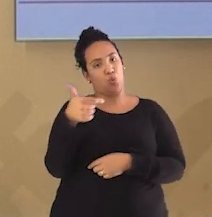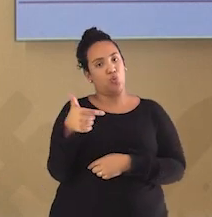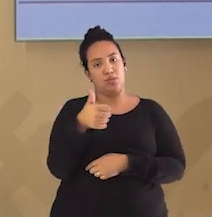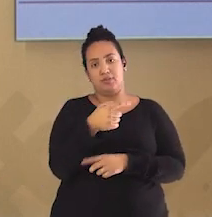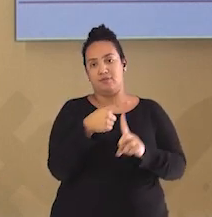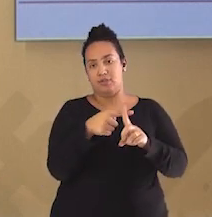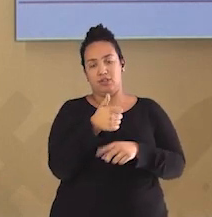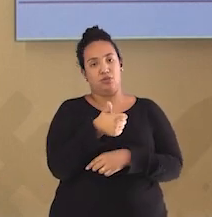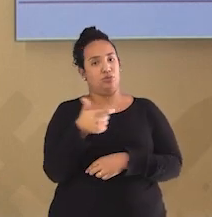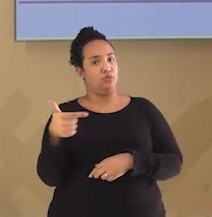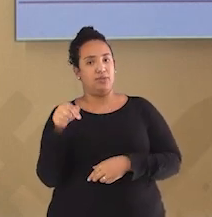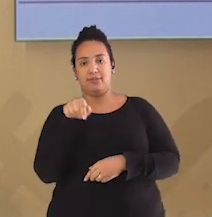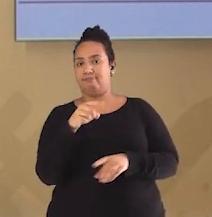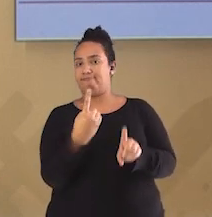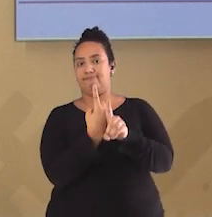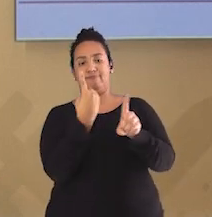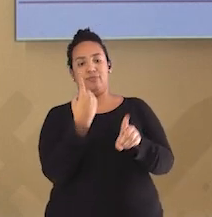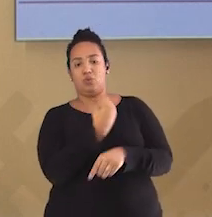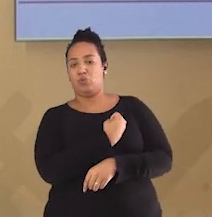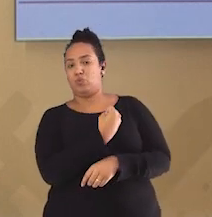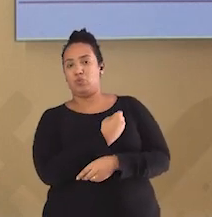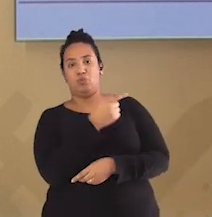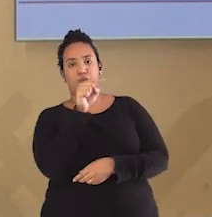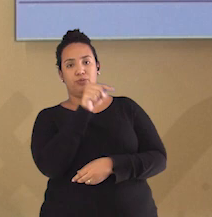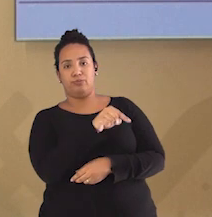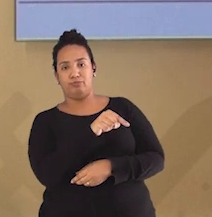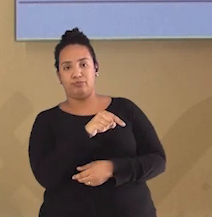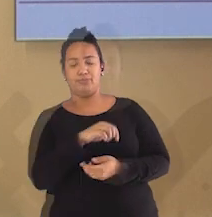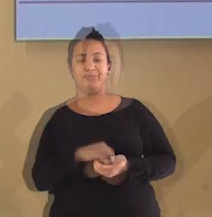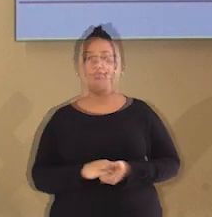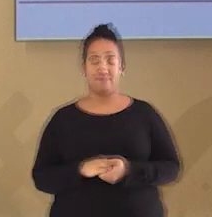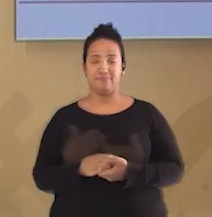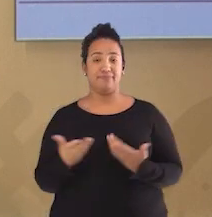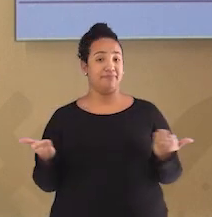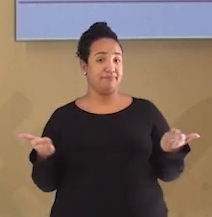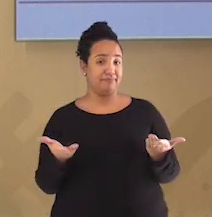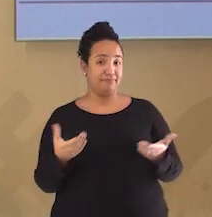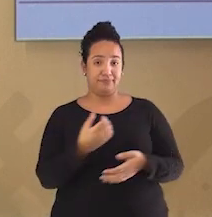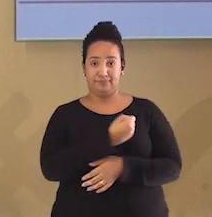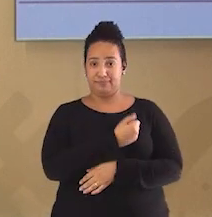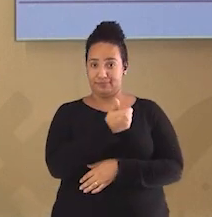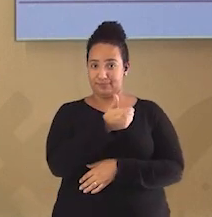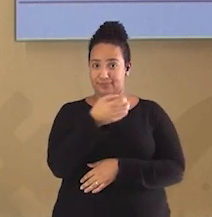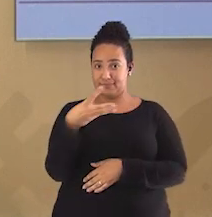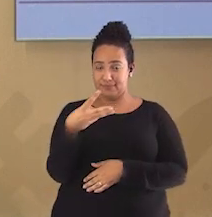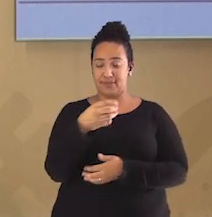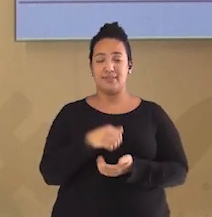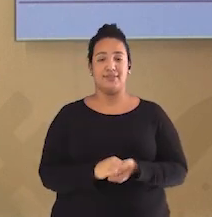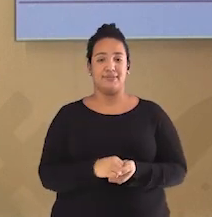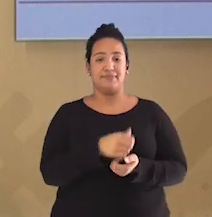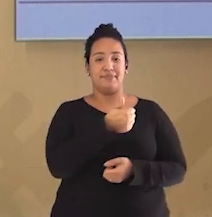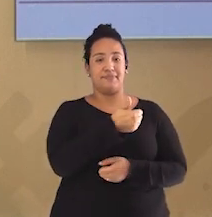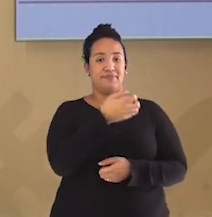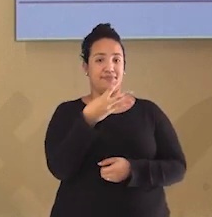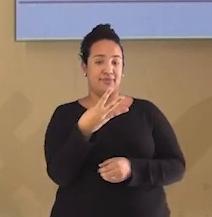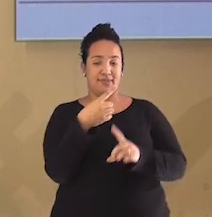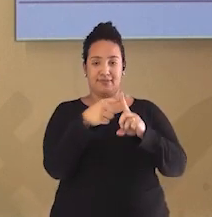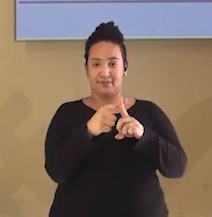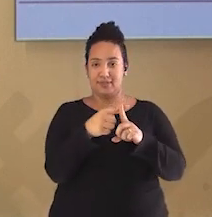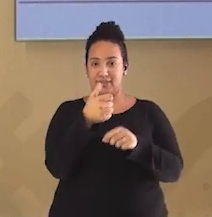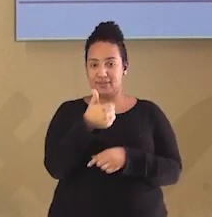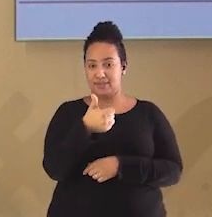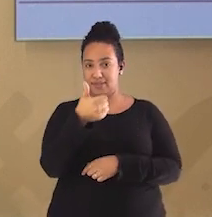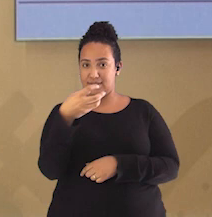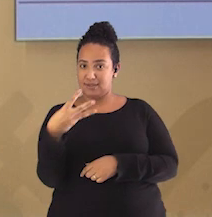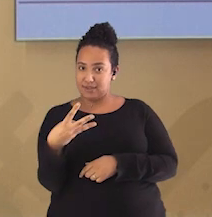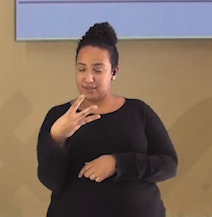vezes 12 ainda não vai chegar no número que buscamos. Vamos para o 13. 13 vezes 13, no início